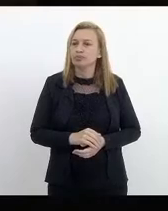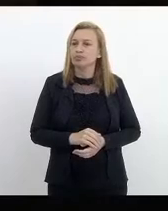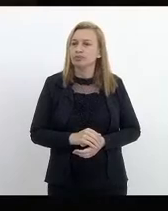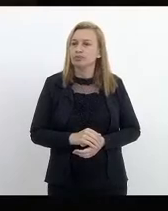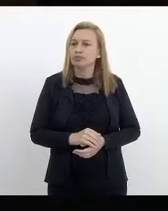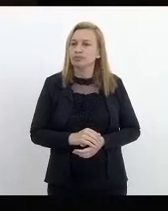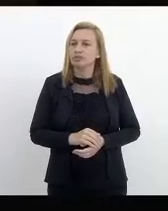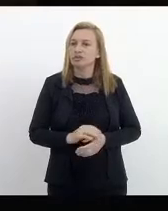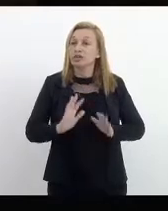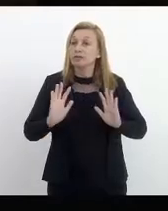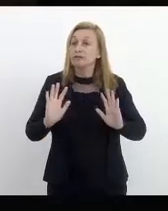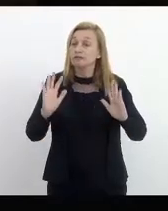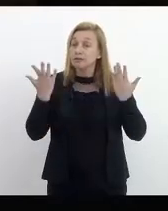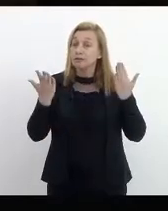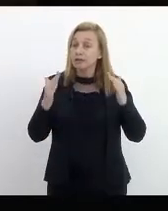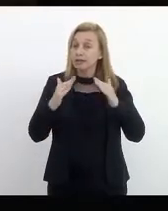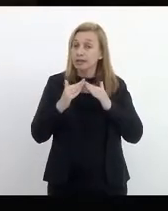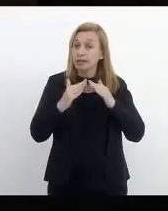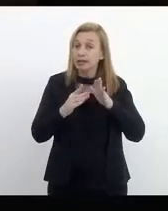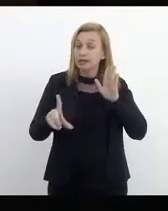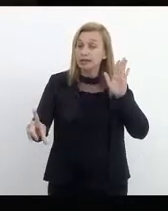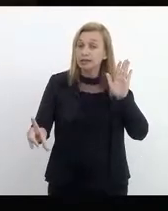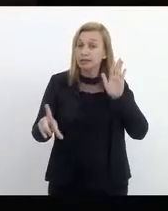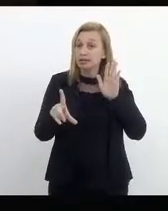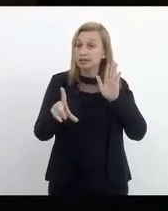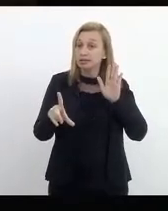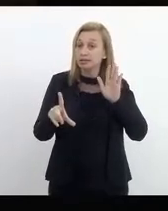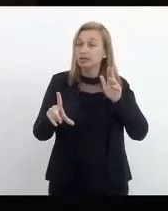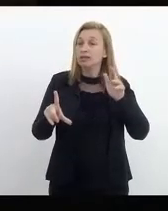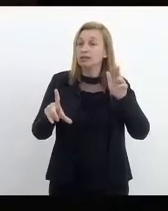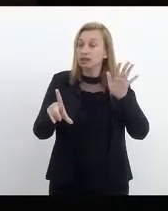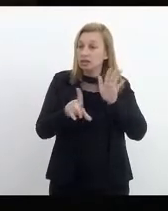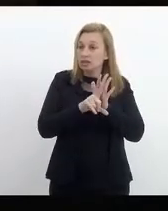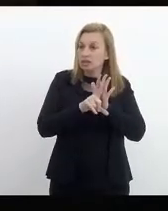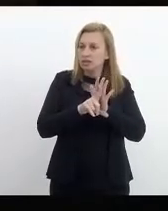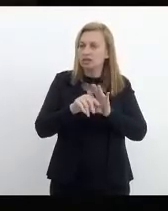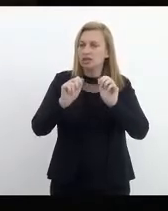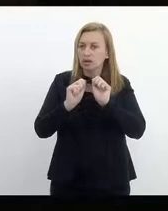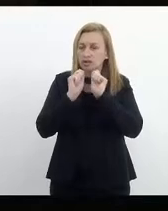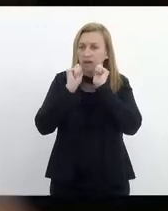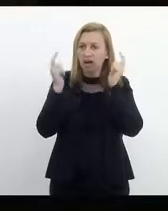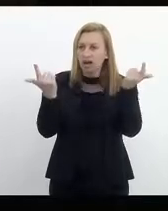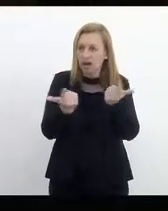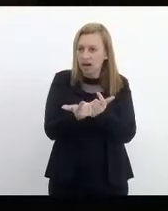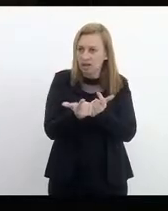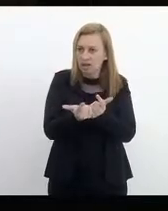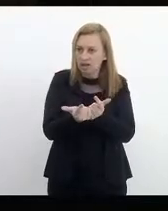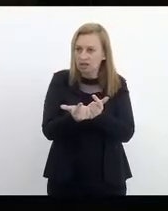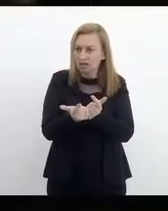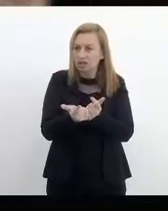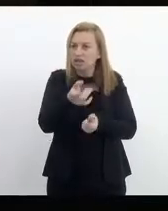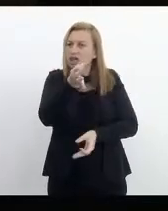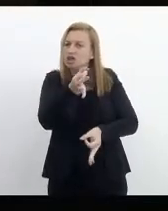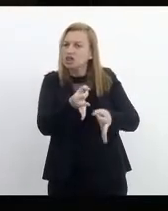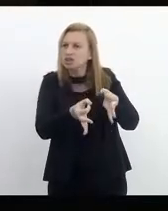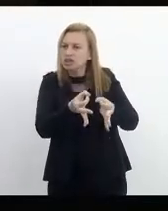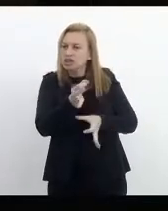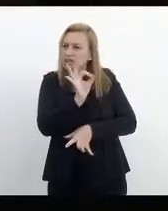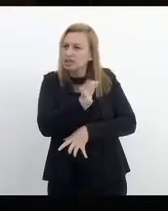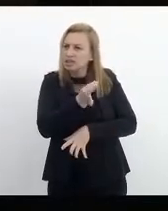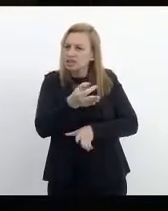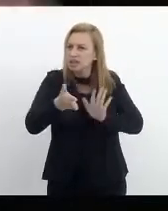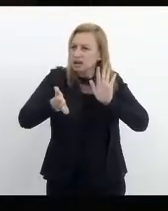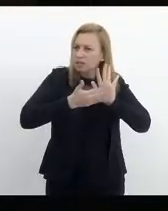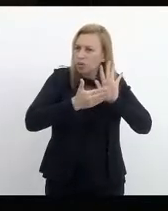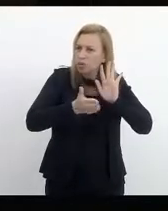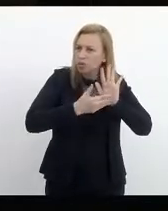casa o legislativo estadual do Rio de Janeiro as justificativas das